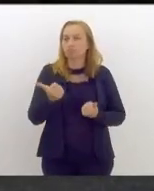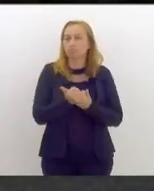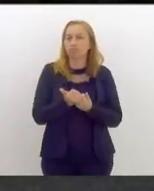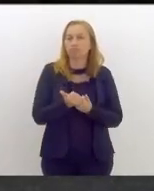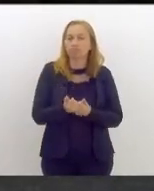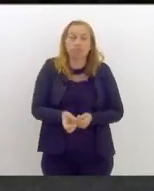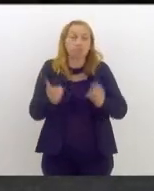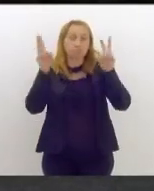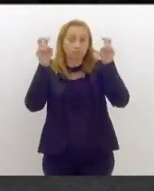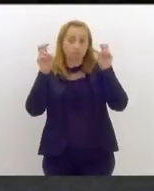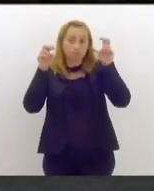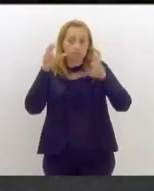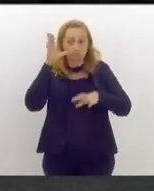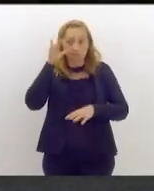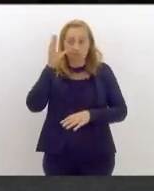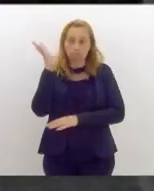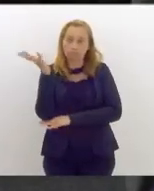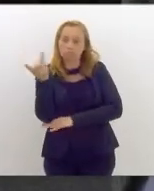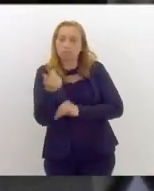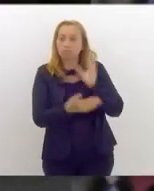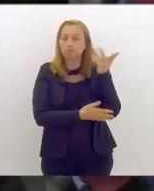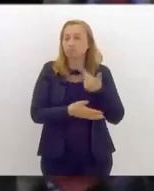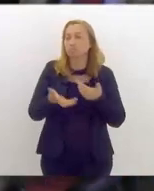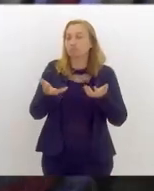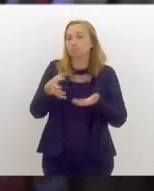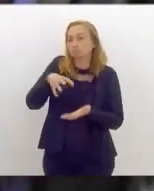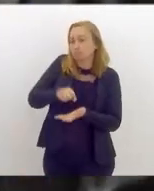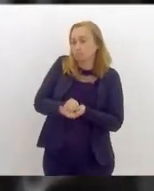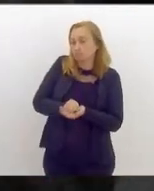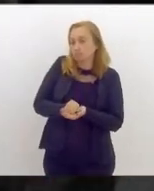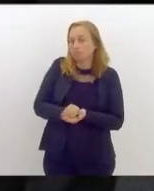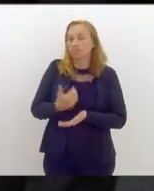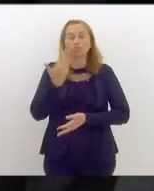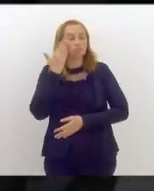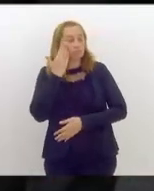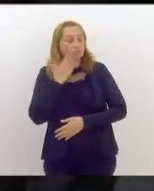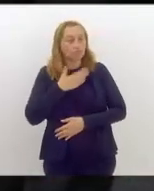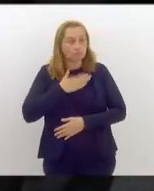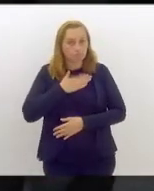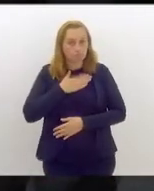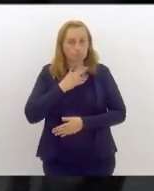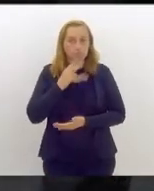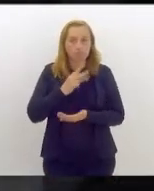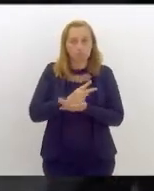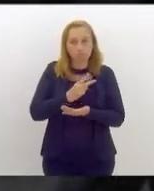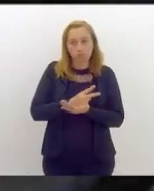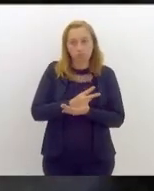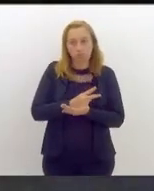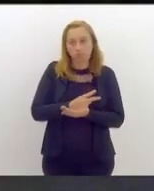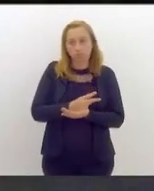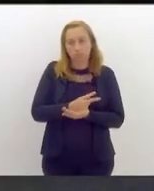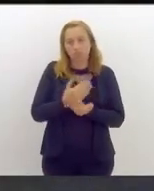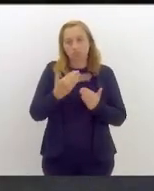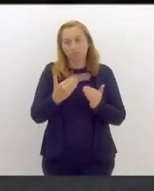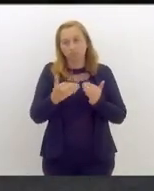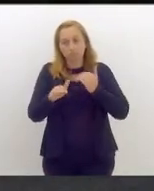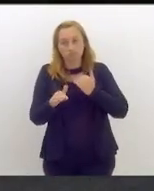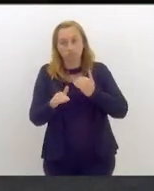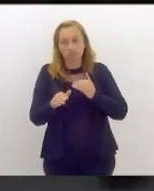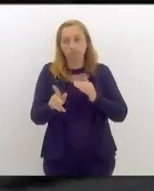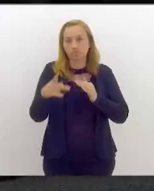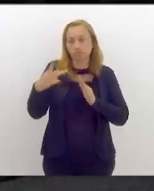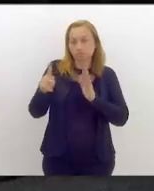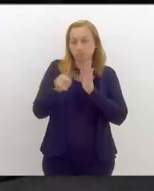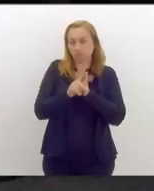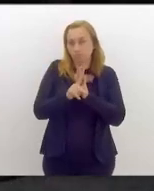matérias de interesse ambiental Então queria deixar registrado esse meu entendimento apesar de ver tá divergência que tive com aspecto